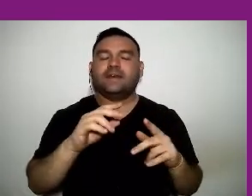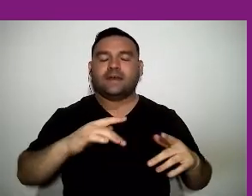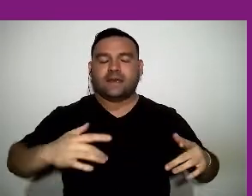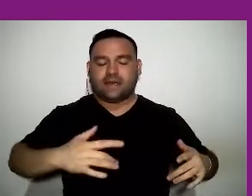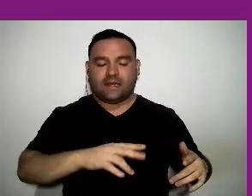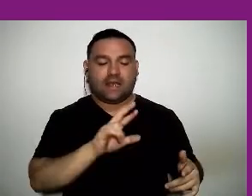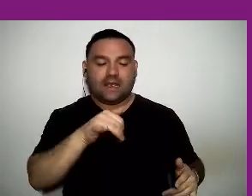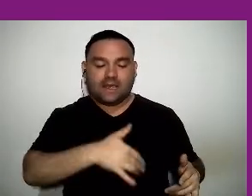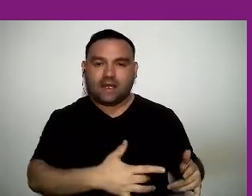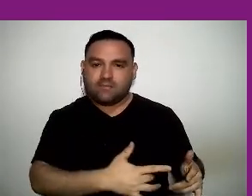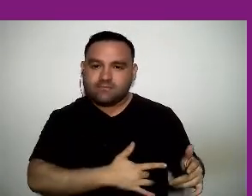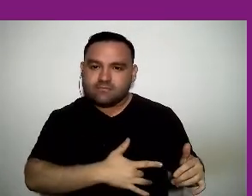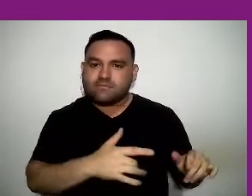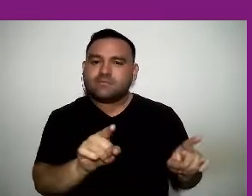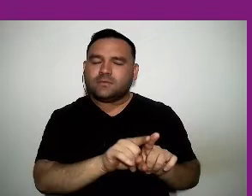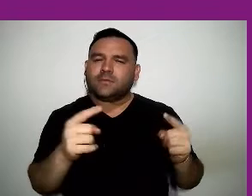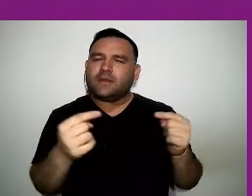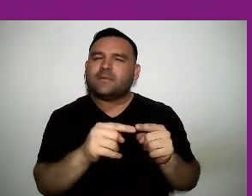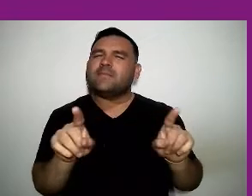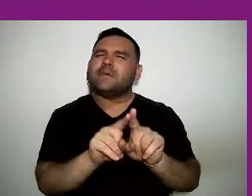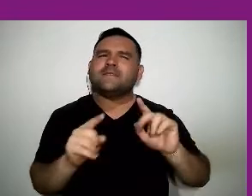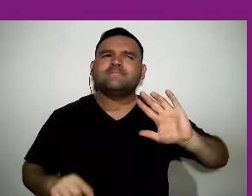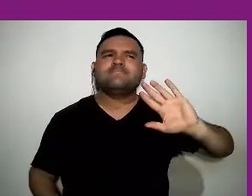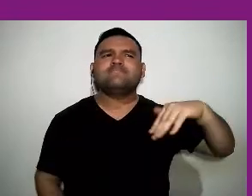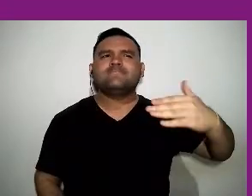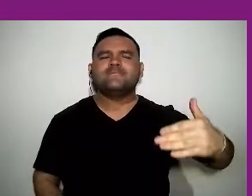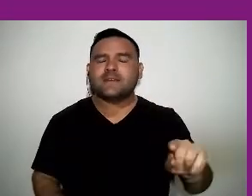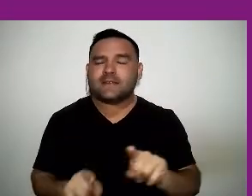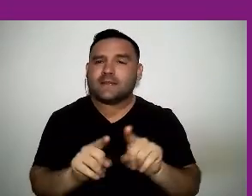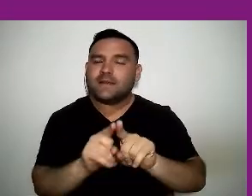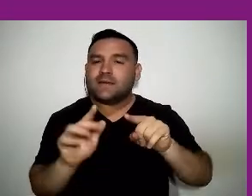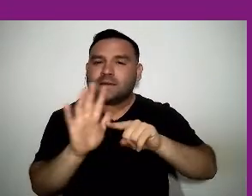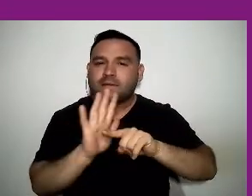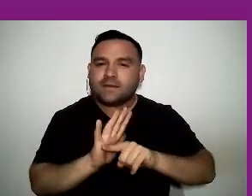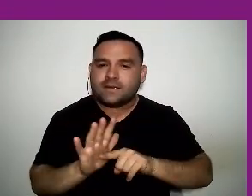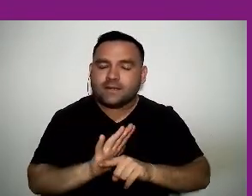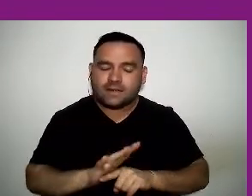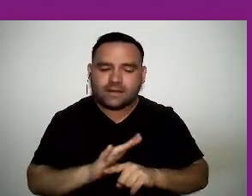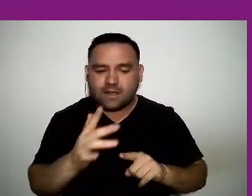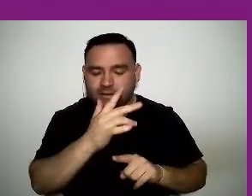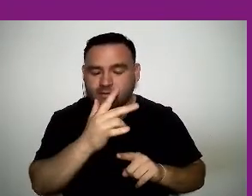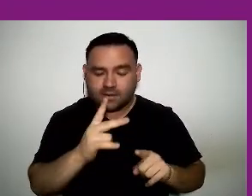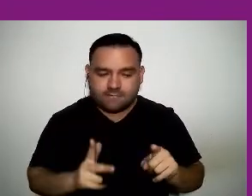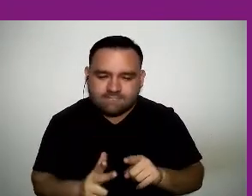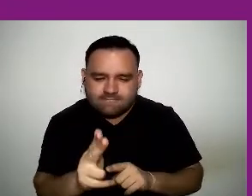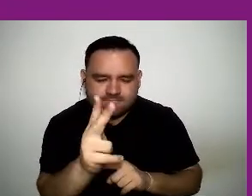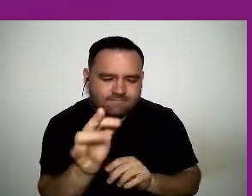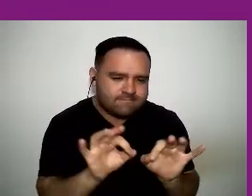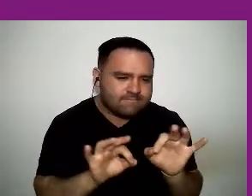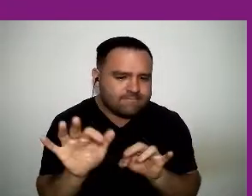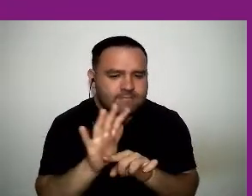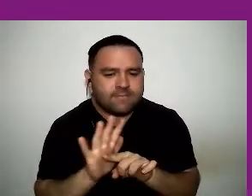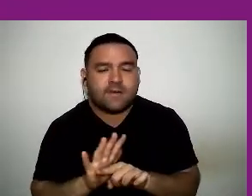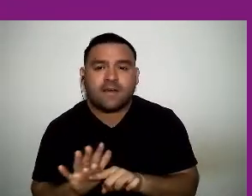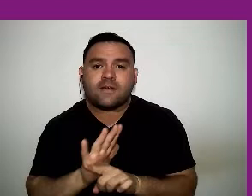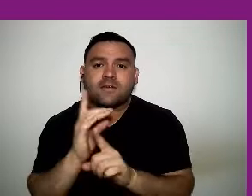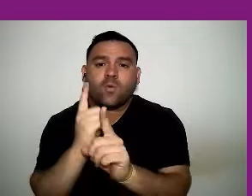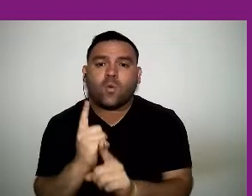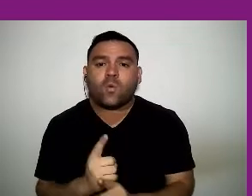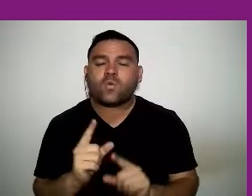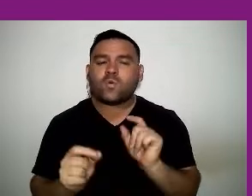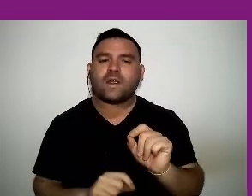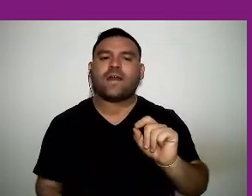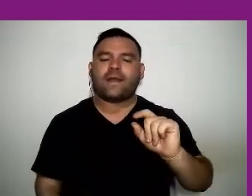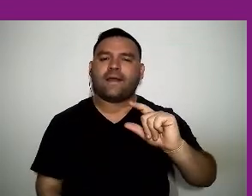gente atribuía basicamente a isso, mas depois, com os estudos de autópsia, a gente começou a perceber que